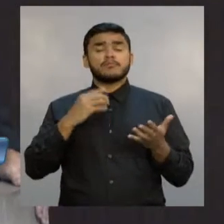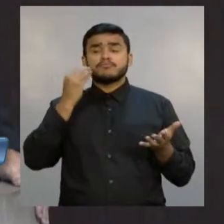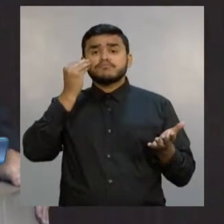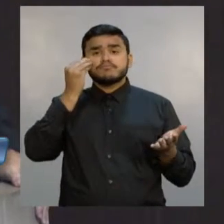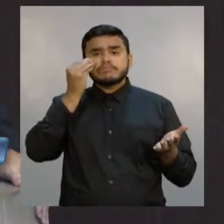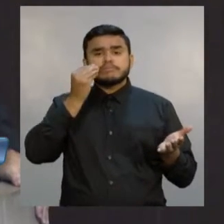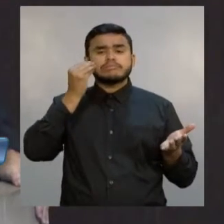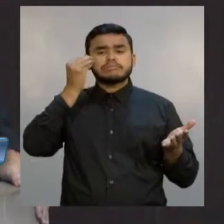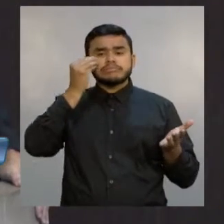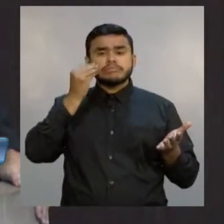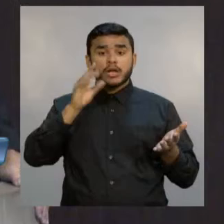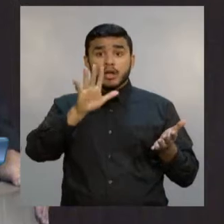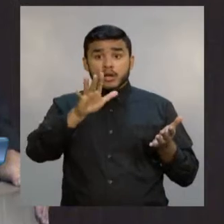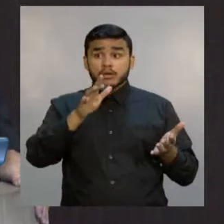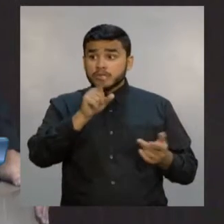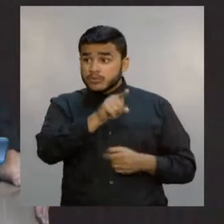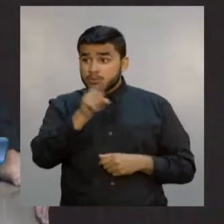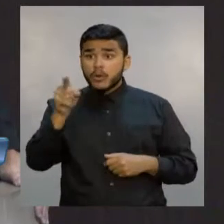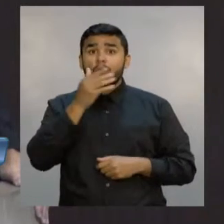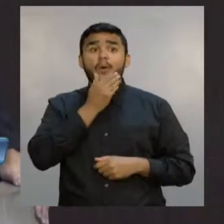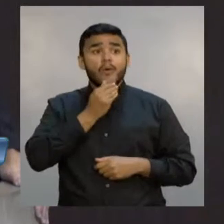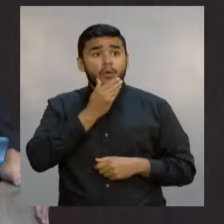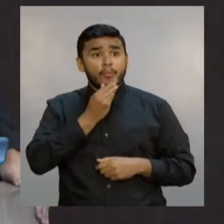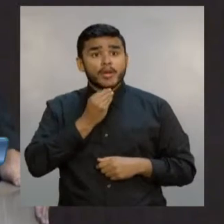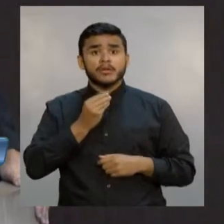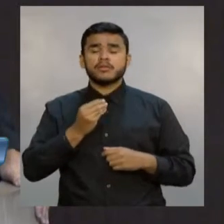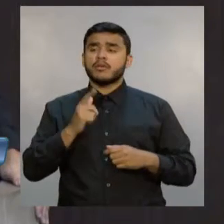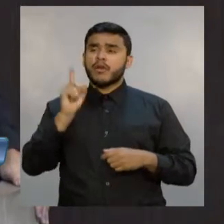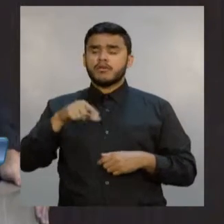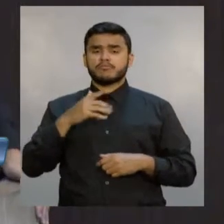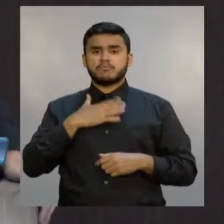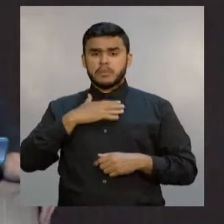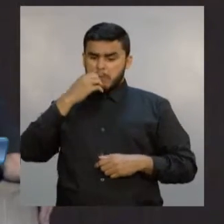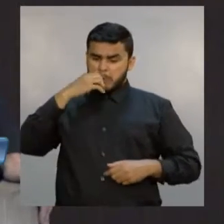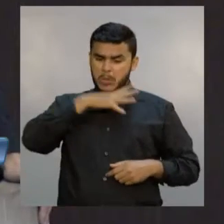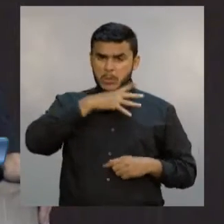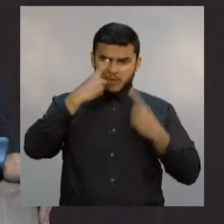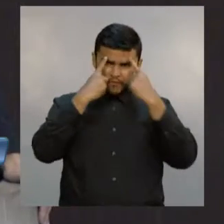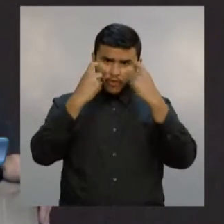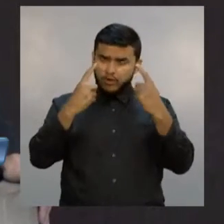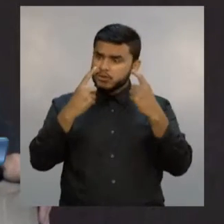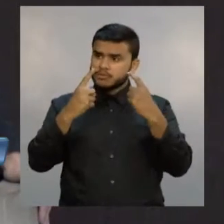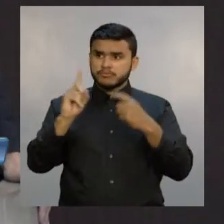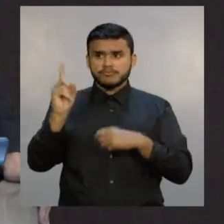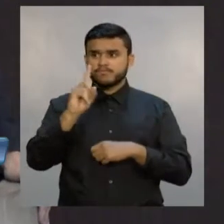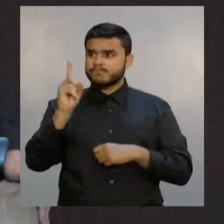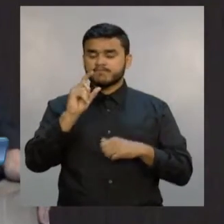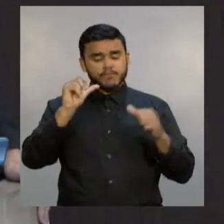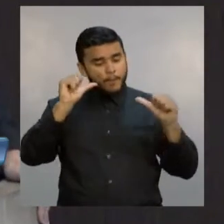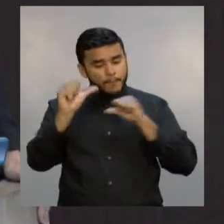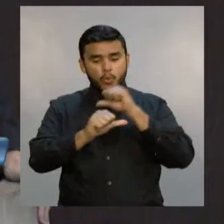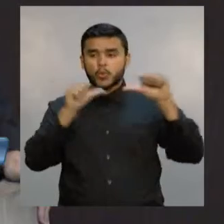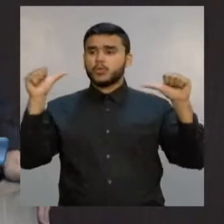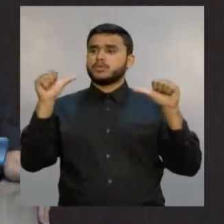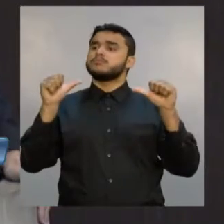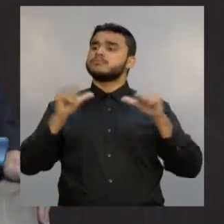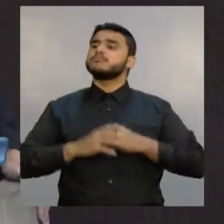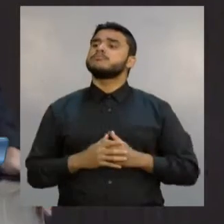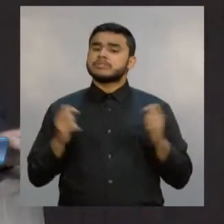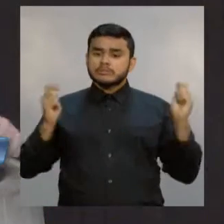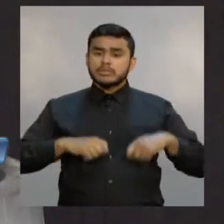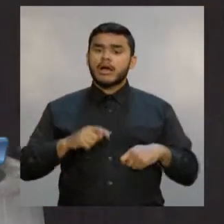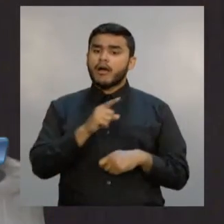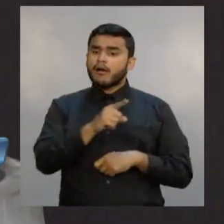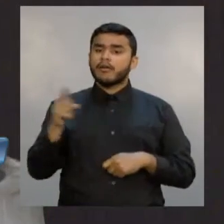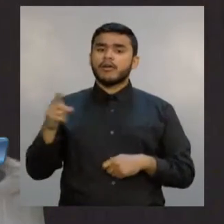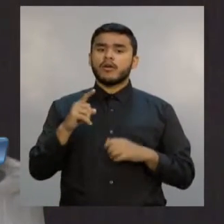desenvolver uma masculinidade que não seja abusiva, tóxica e violenta. Isso só é possível graças